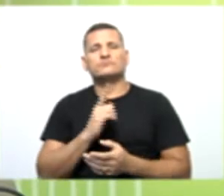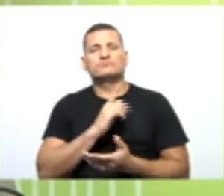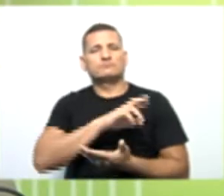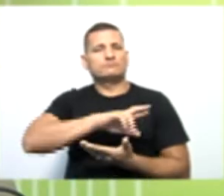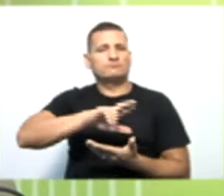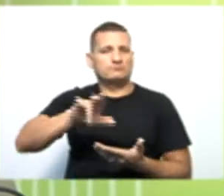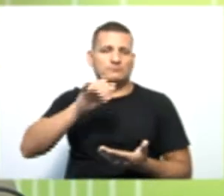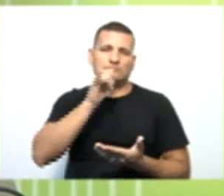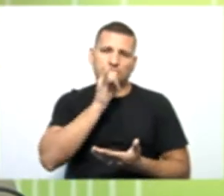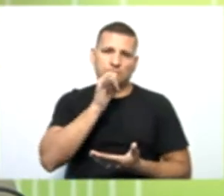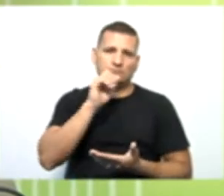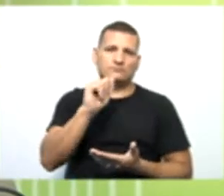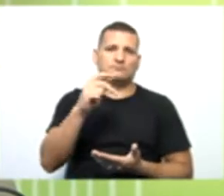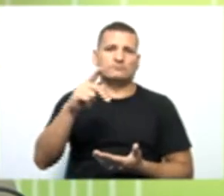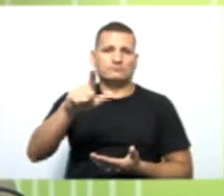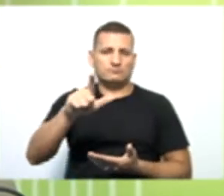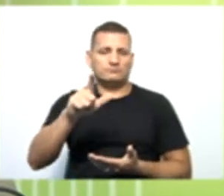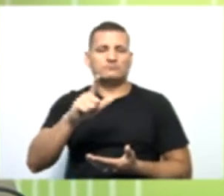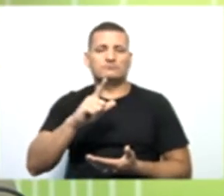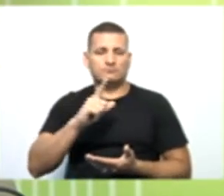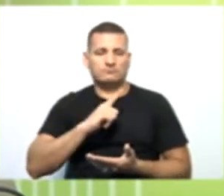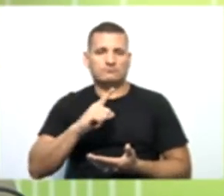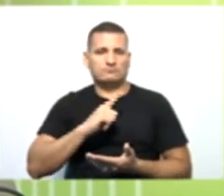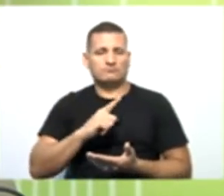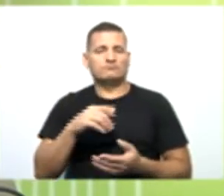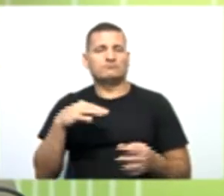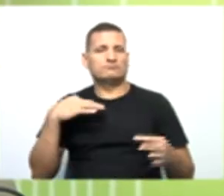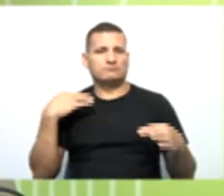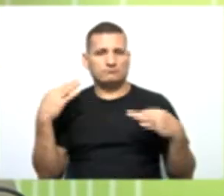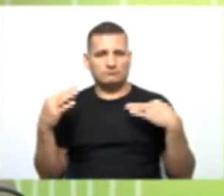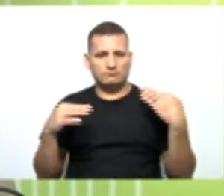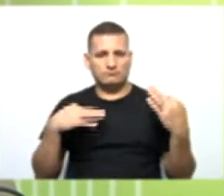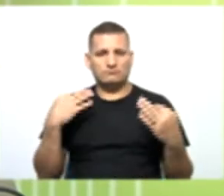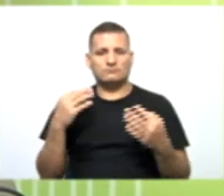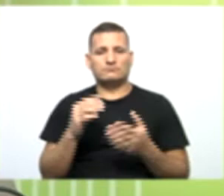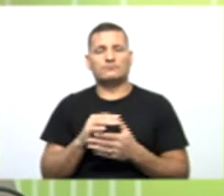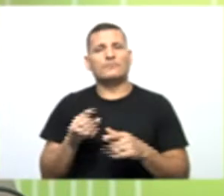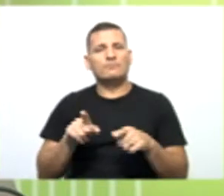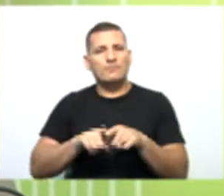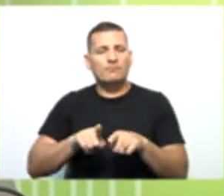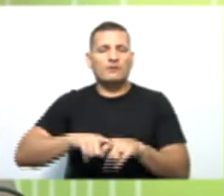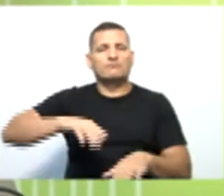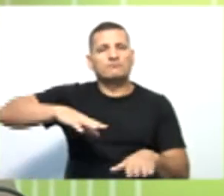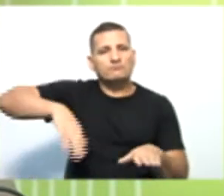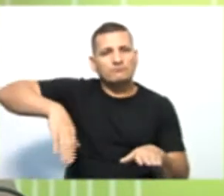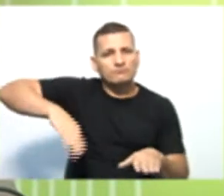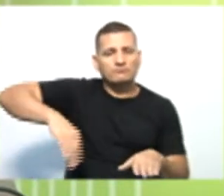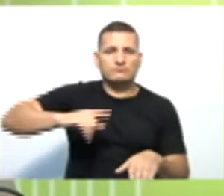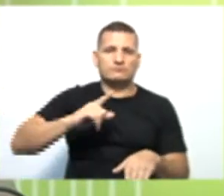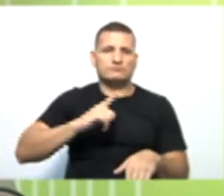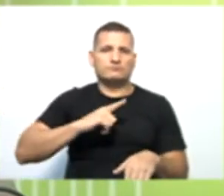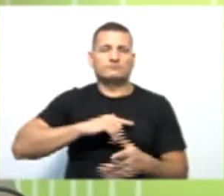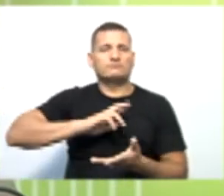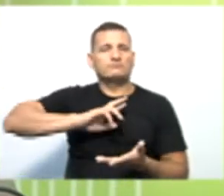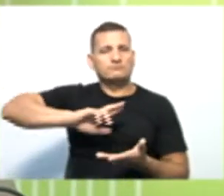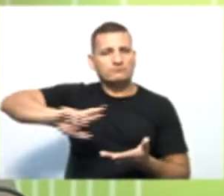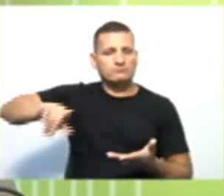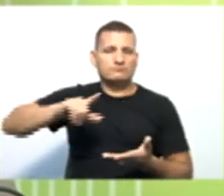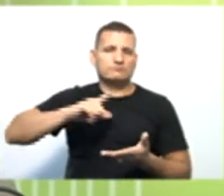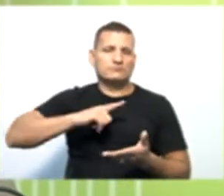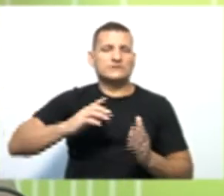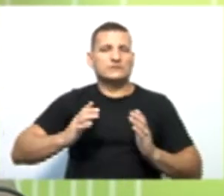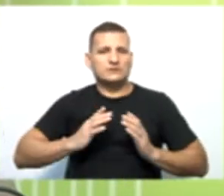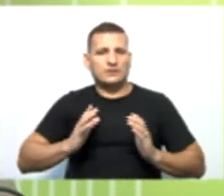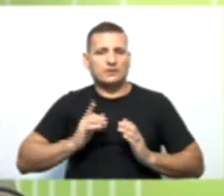exemplos de arranjos produtivos ligados ao turismo. No litoral mesmo brasileiro, tem vários municípios que compõem